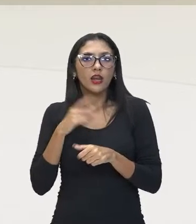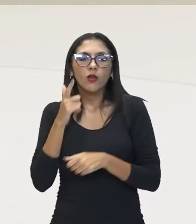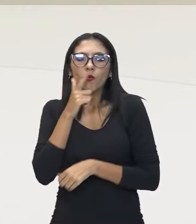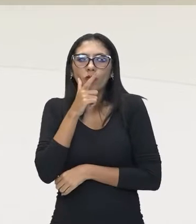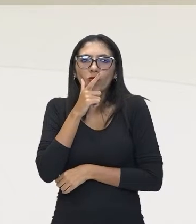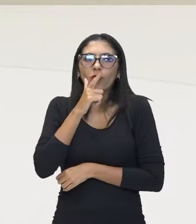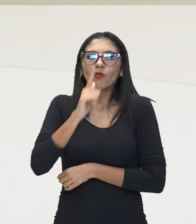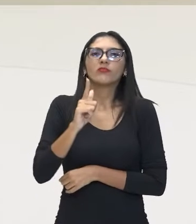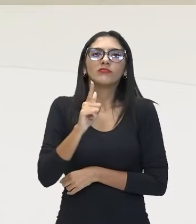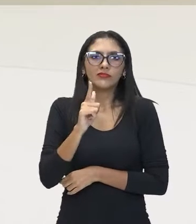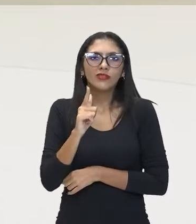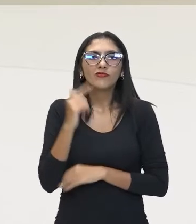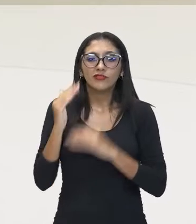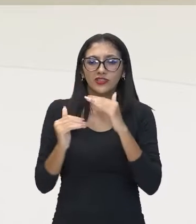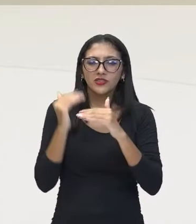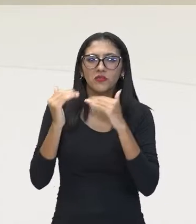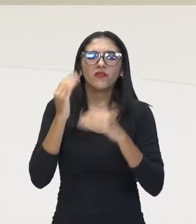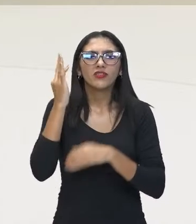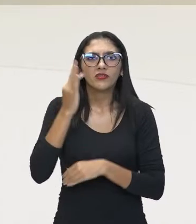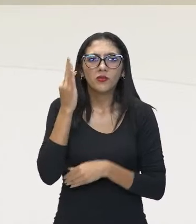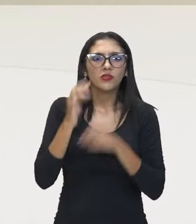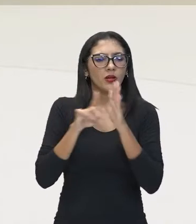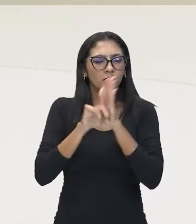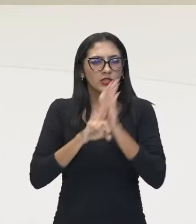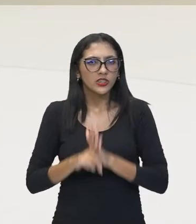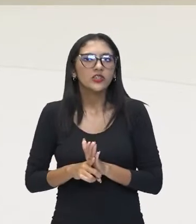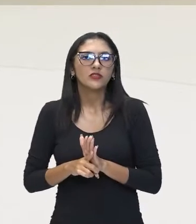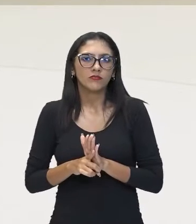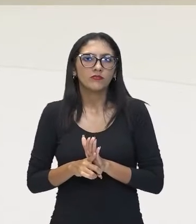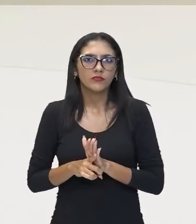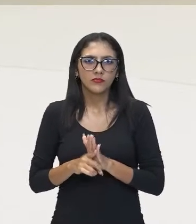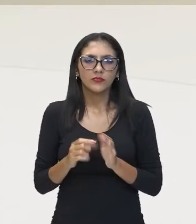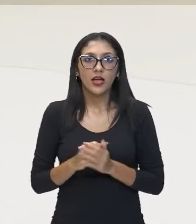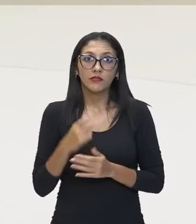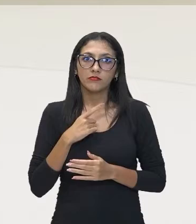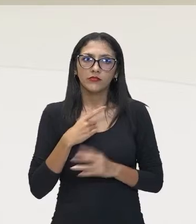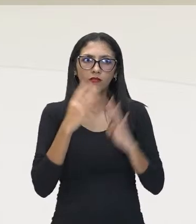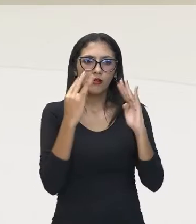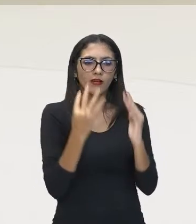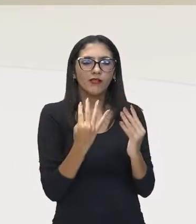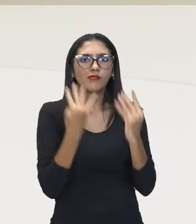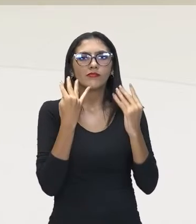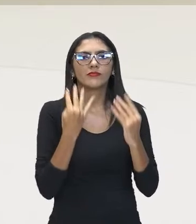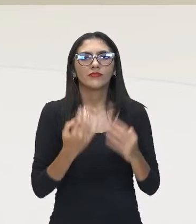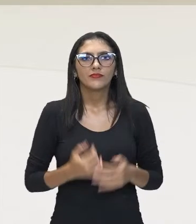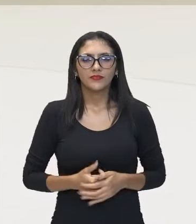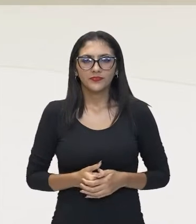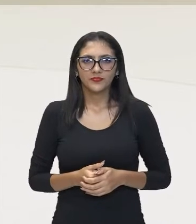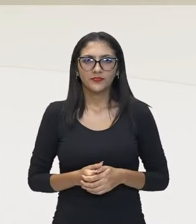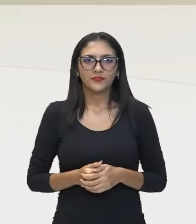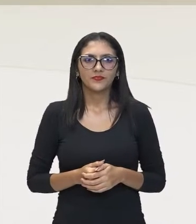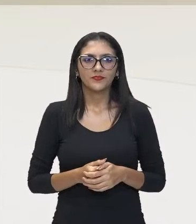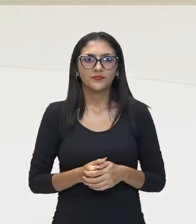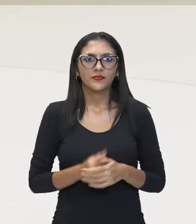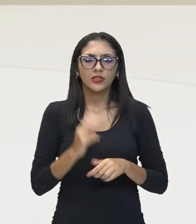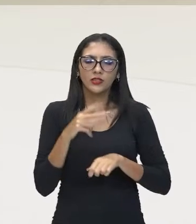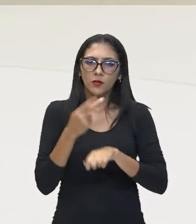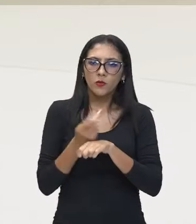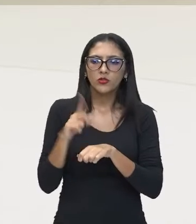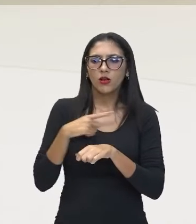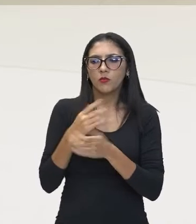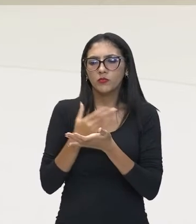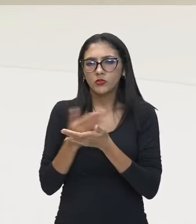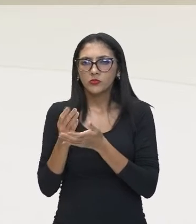todas as suas pesquisas que levaram ela ao status de Marie Curie, tá? Bom, a Marie começou a purificar o